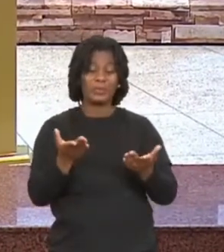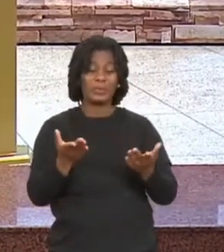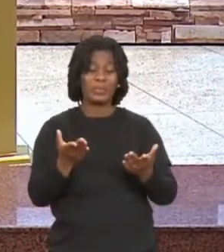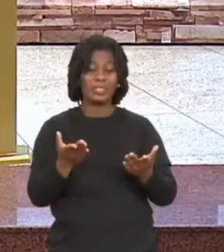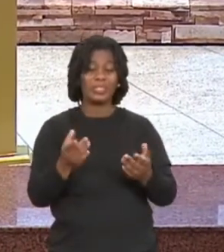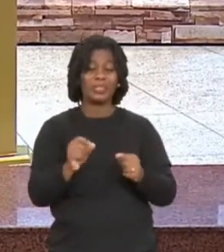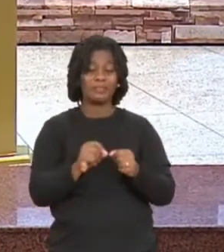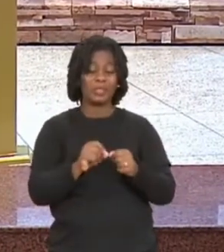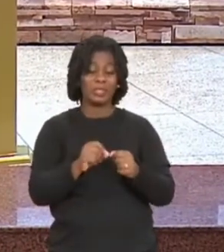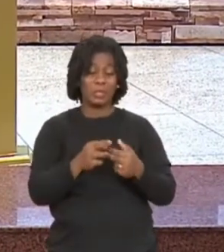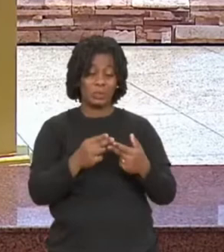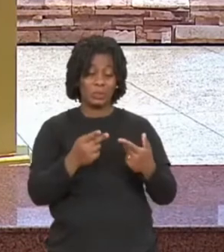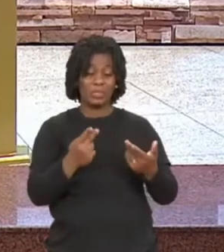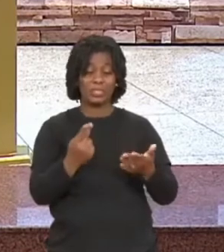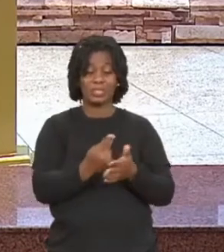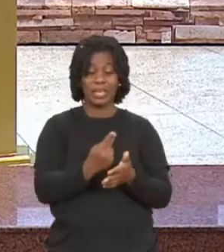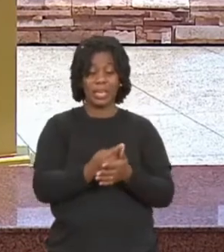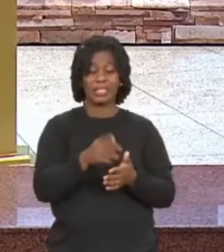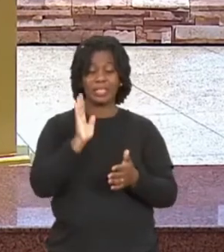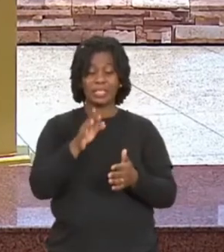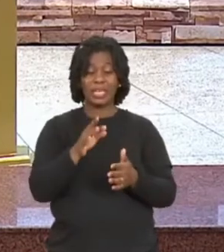fazer coisas que tinha deixado de fazer.